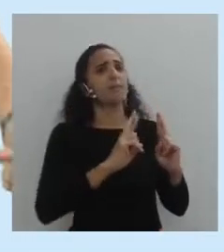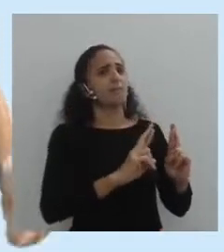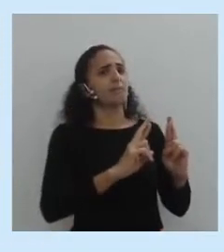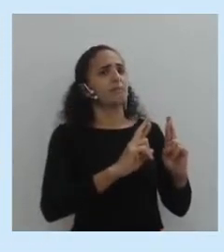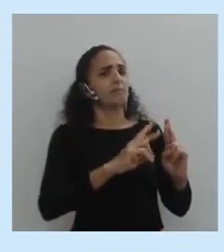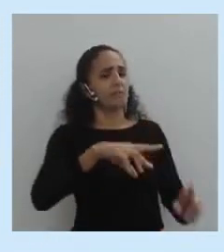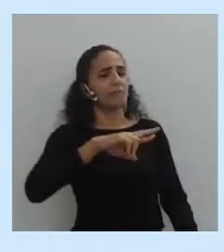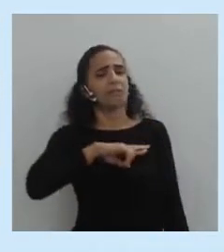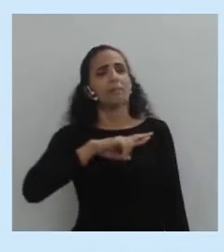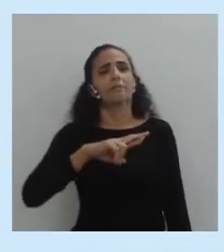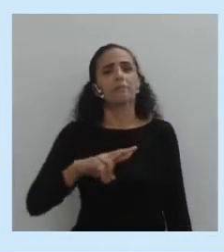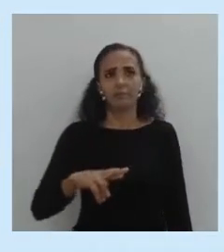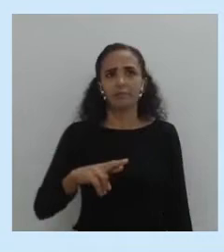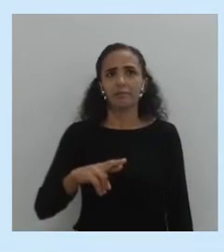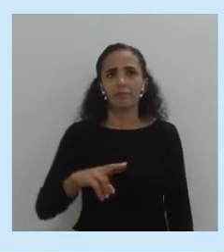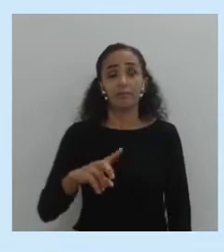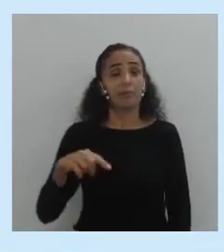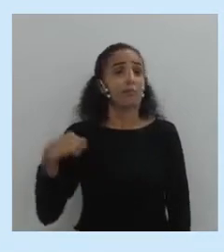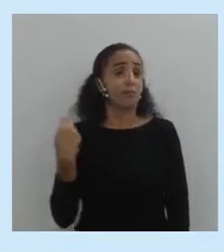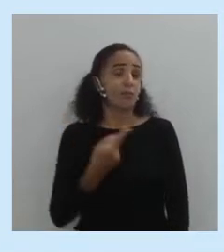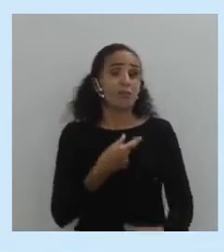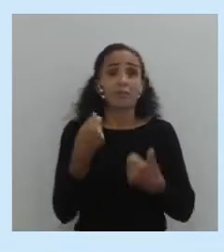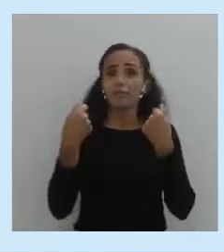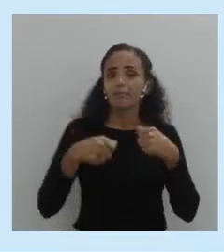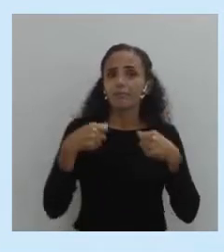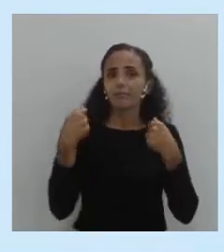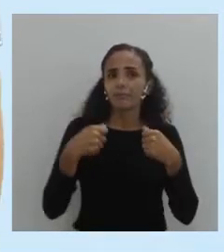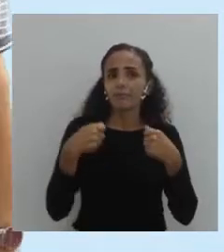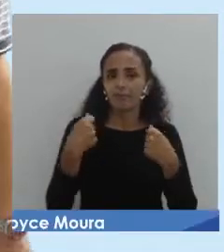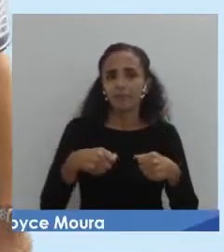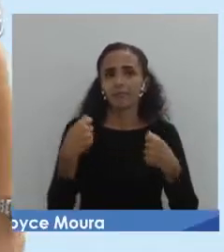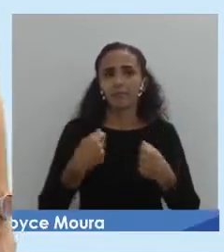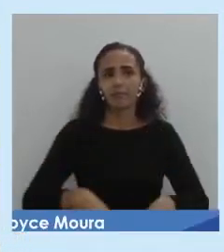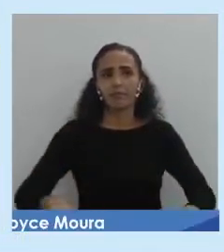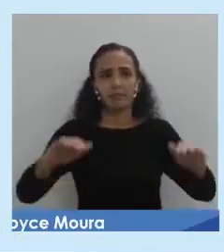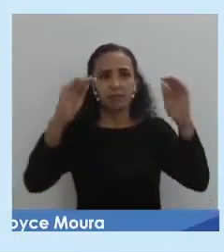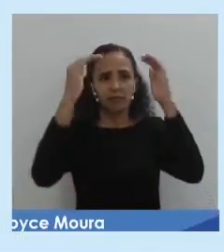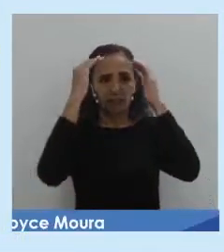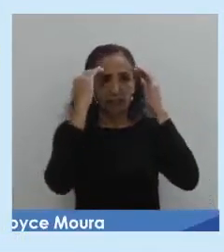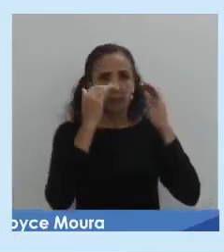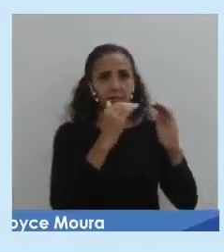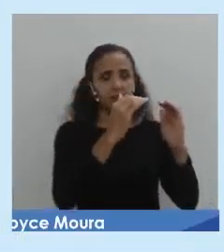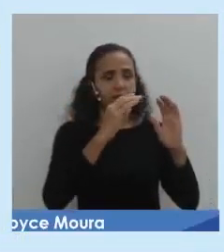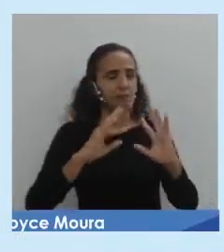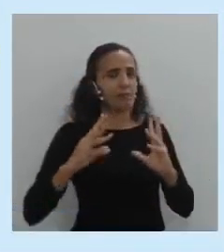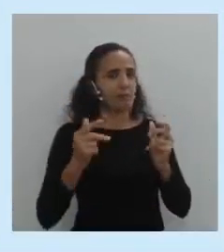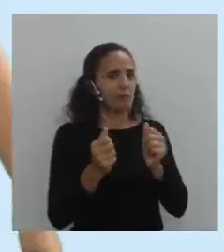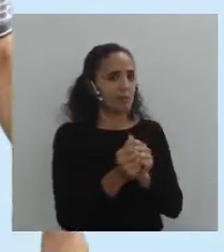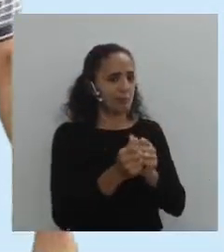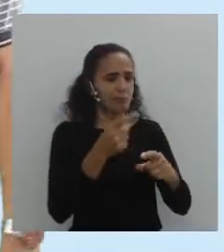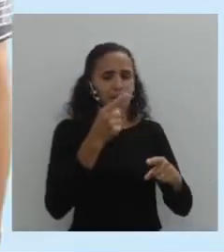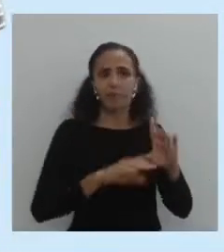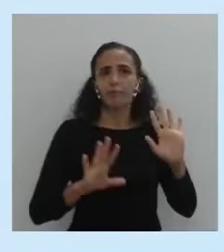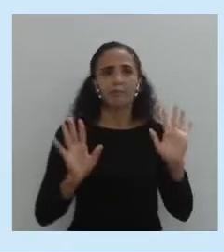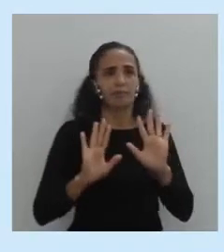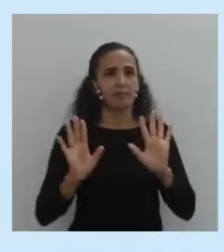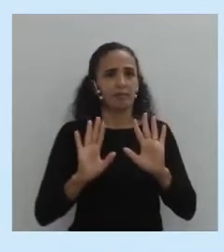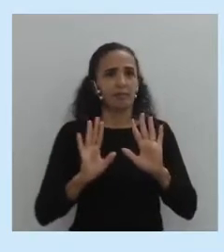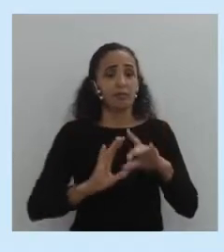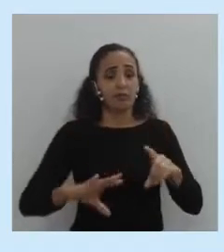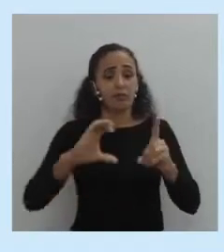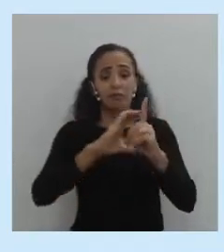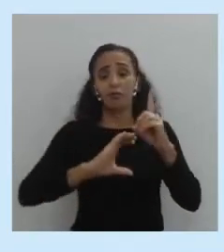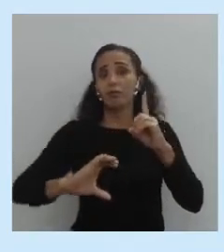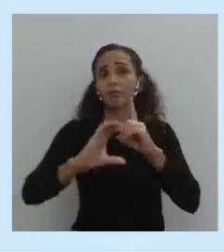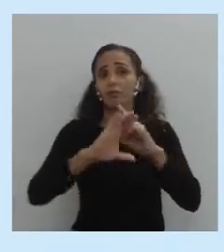tolerância, não posso falar de intolerância, não posso falar de crítica, não posso falar de proibir o culto